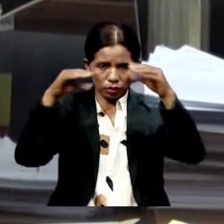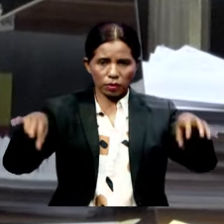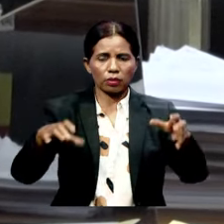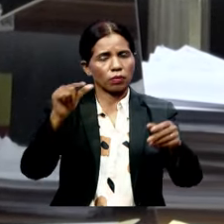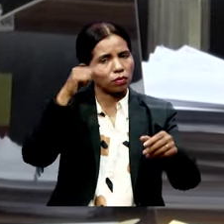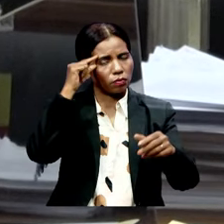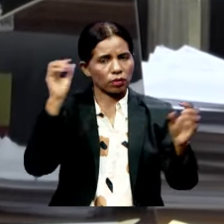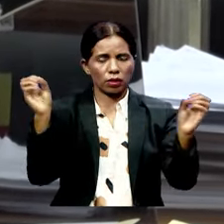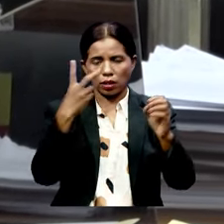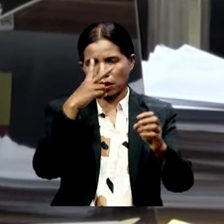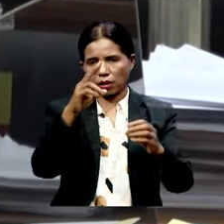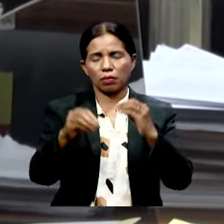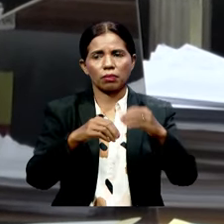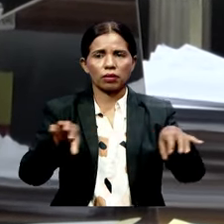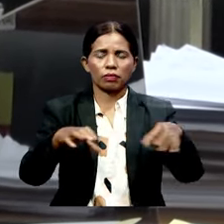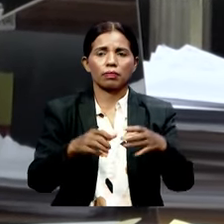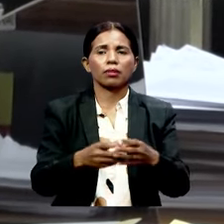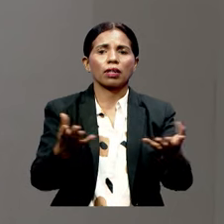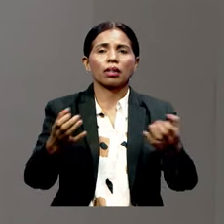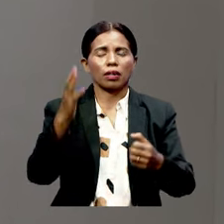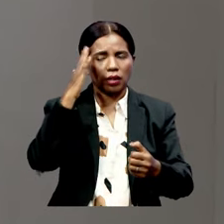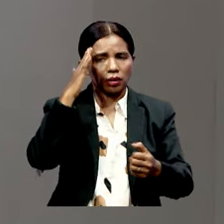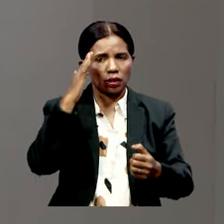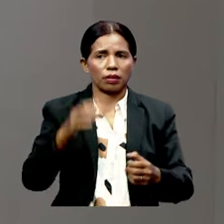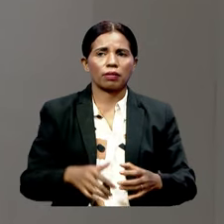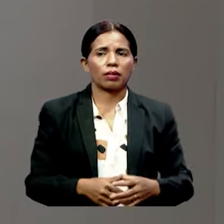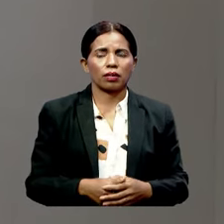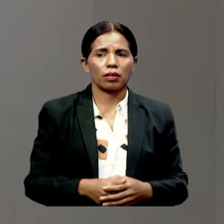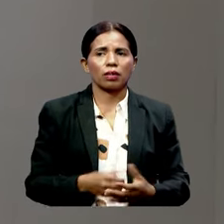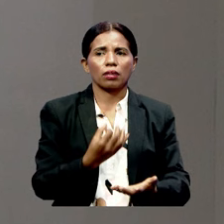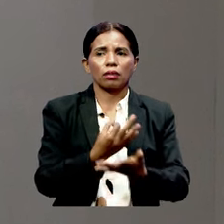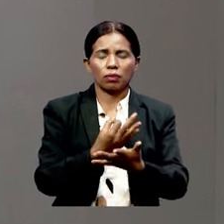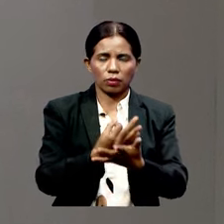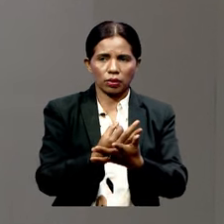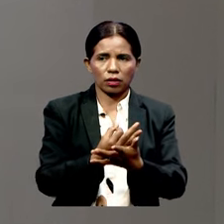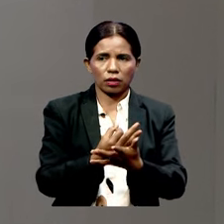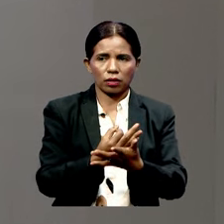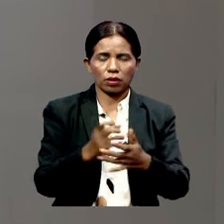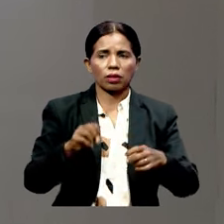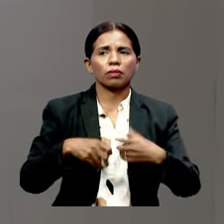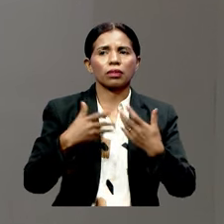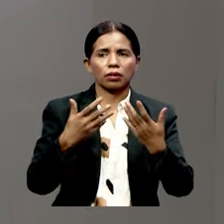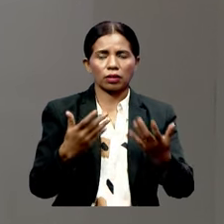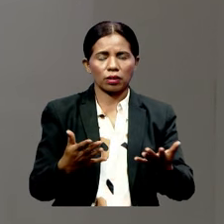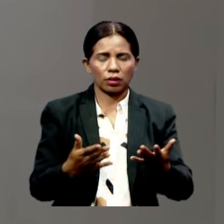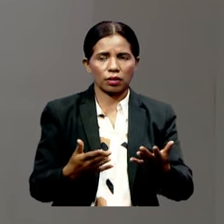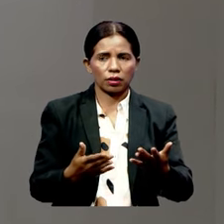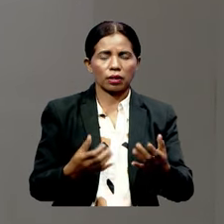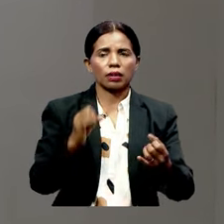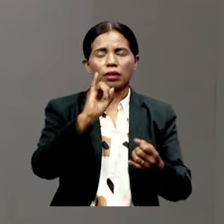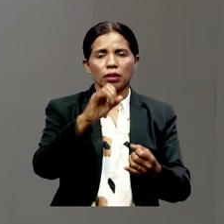la consegue controlar. A cara catene torninha salários e vencimentos na Halloween-sa e a cada IP